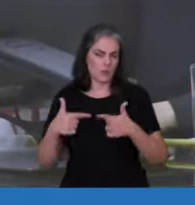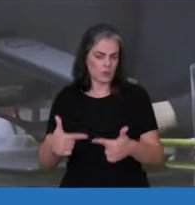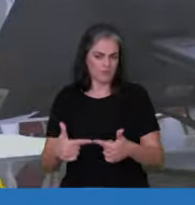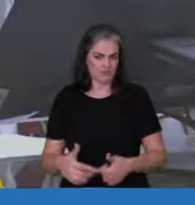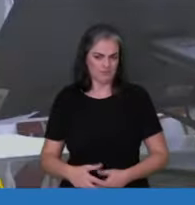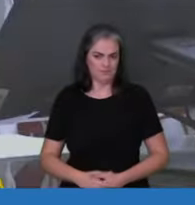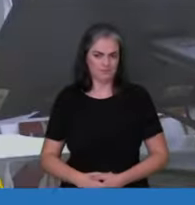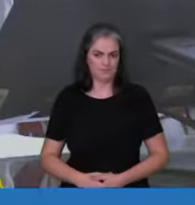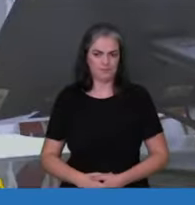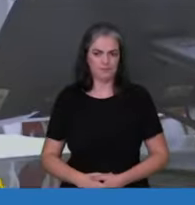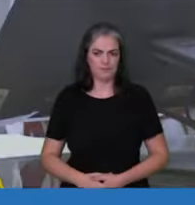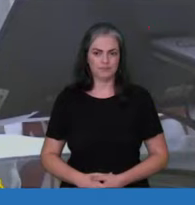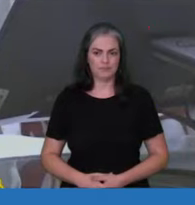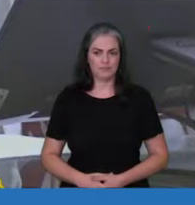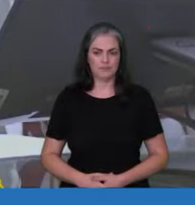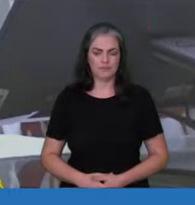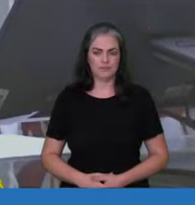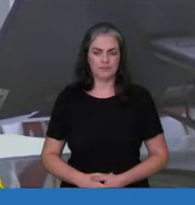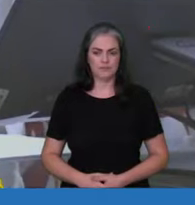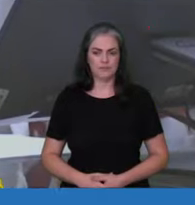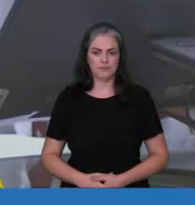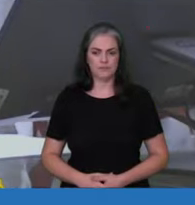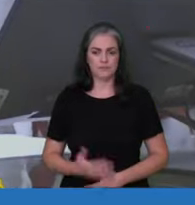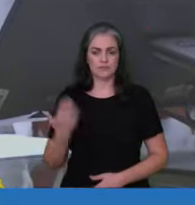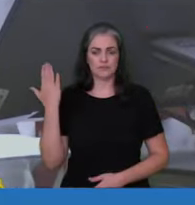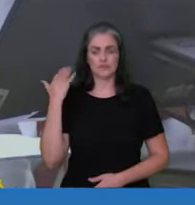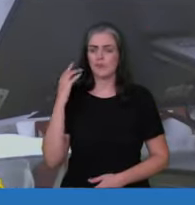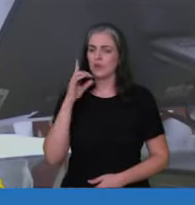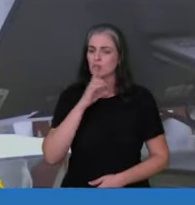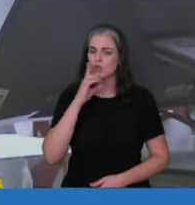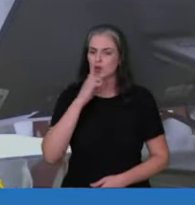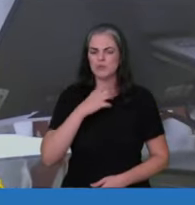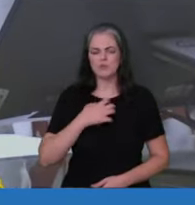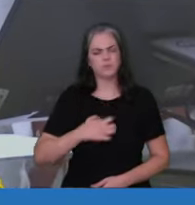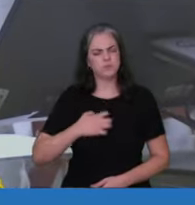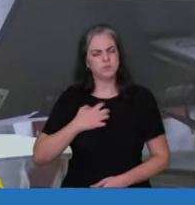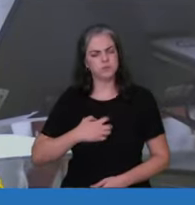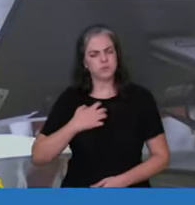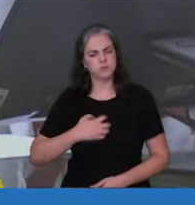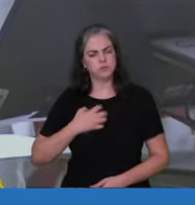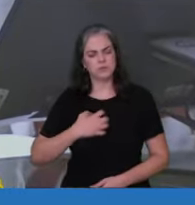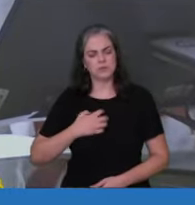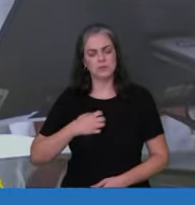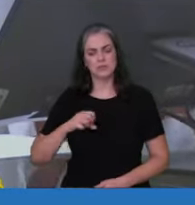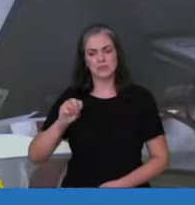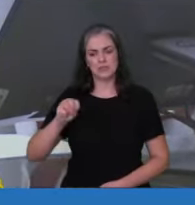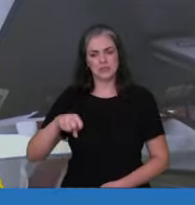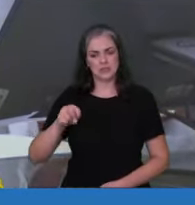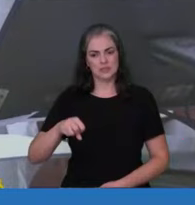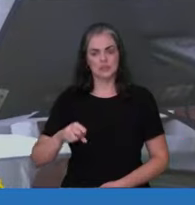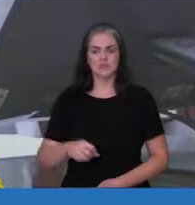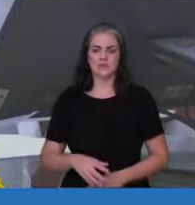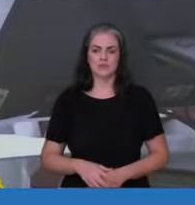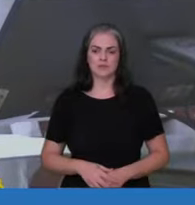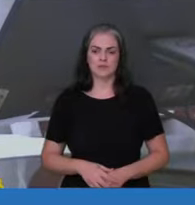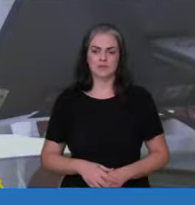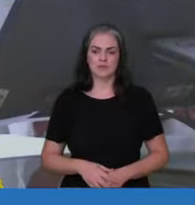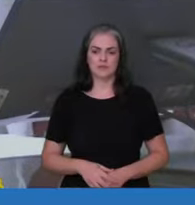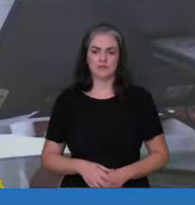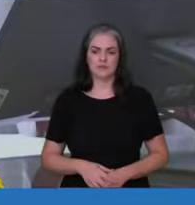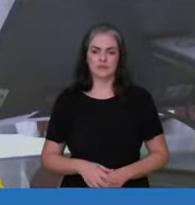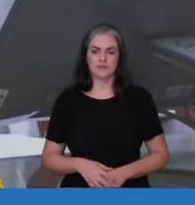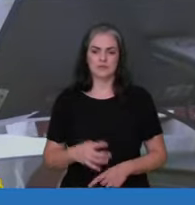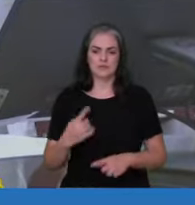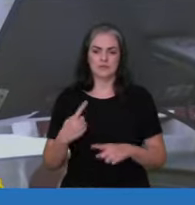E, neste domingo, a revolta nos tomou. E nos tomou porque, se nós já sabíamos